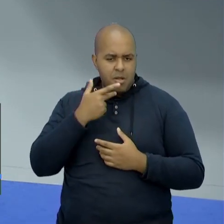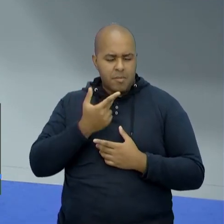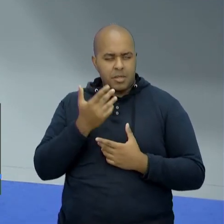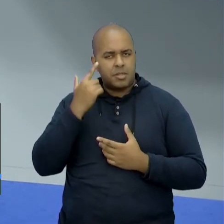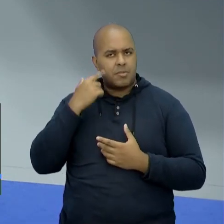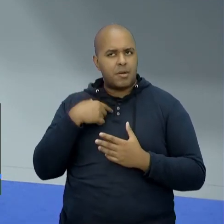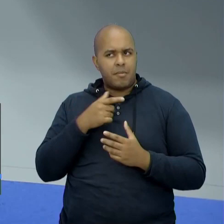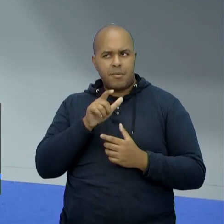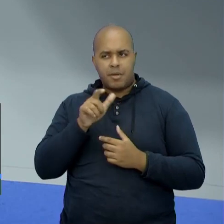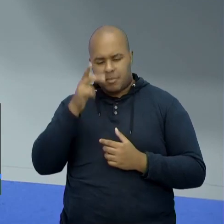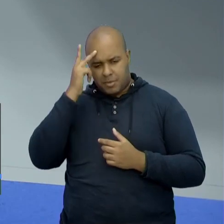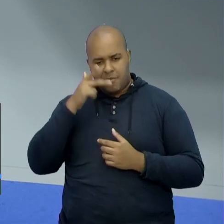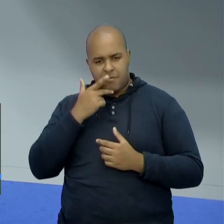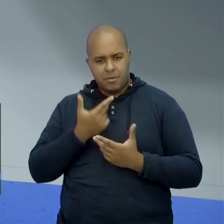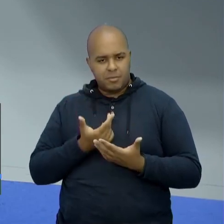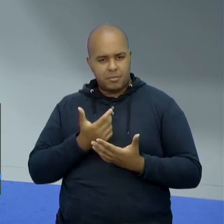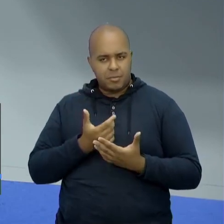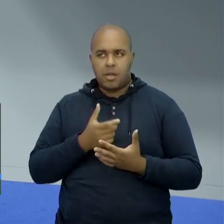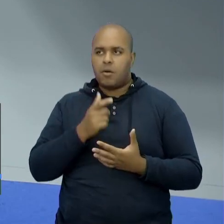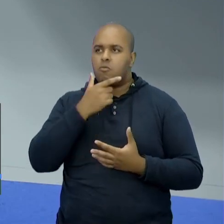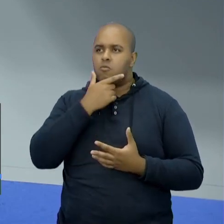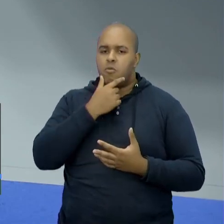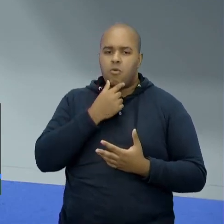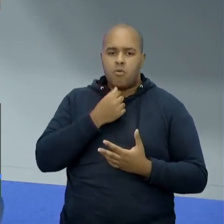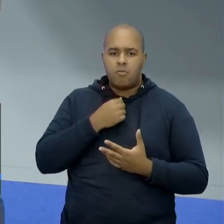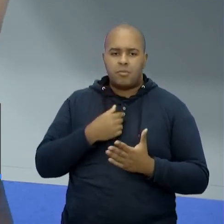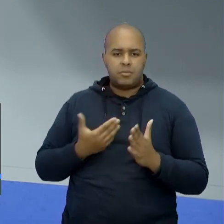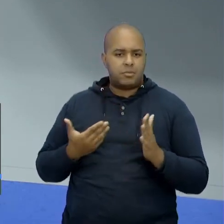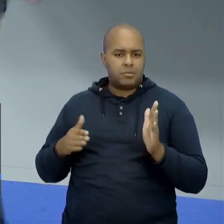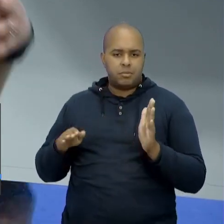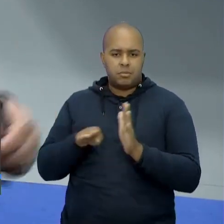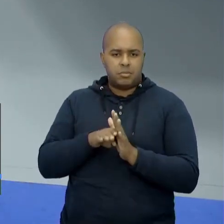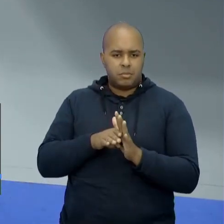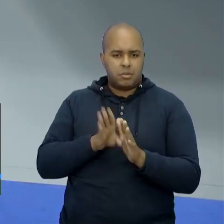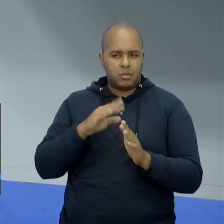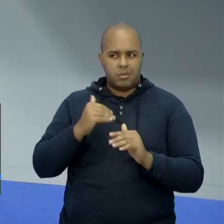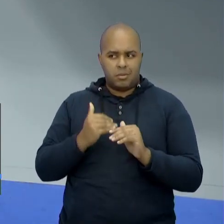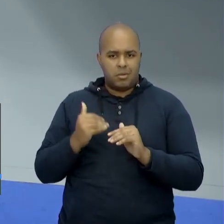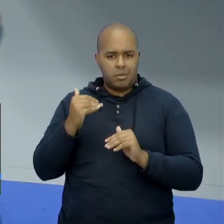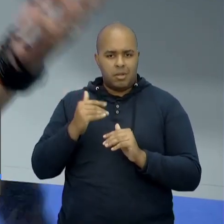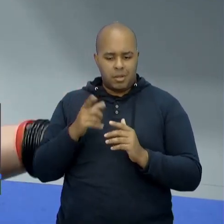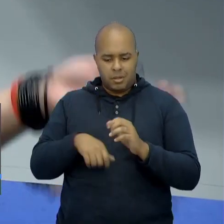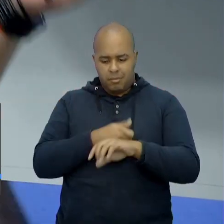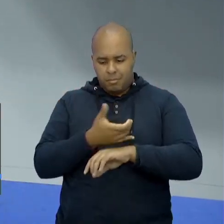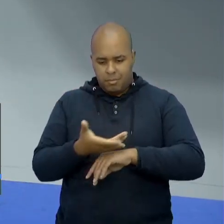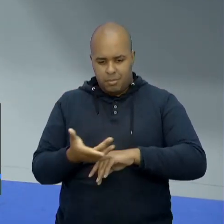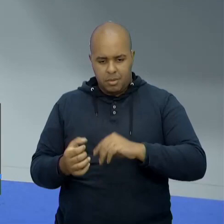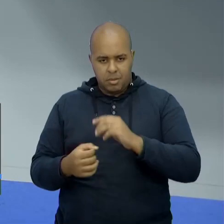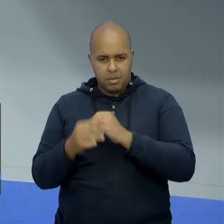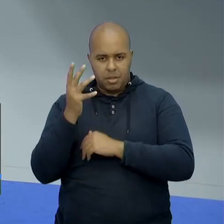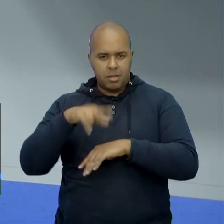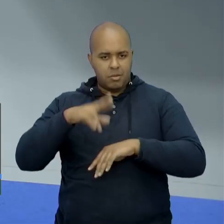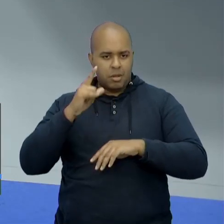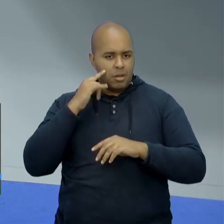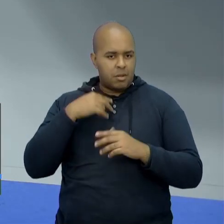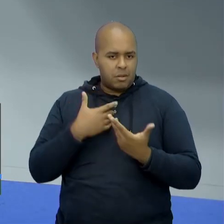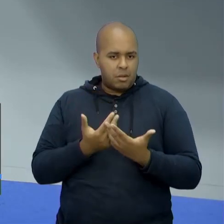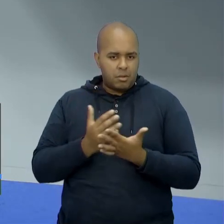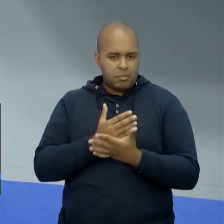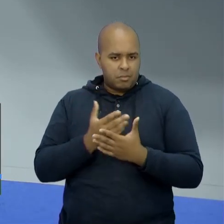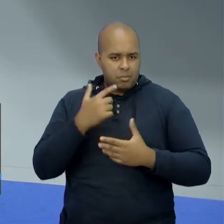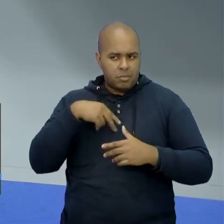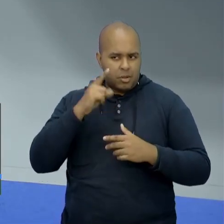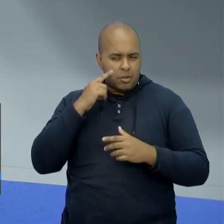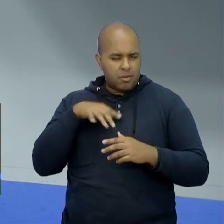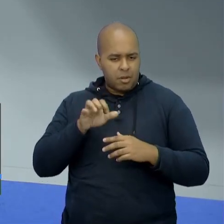que que o homem que chegou ao seu estágio máximo é aquele que planta uma árvore que ele nunca vai deitar... Como é? Que nunca